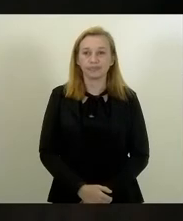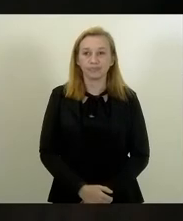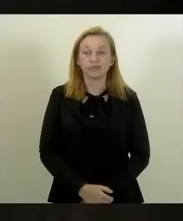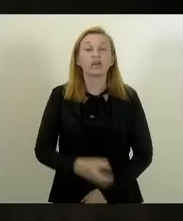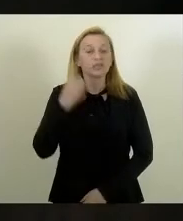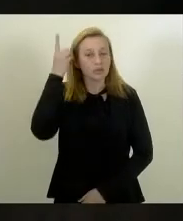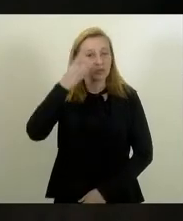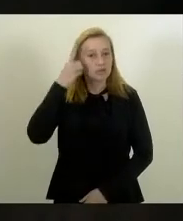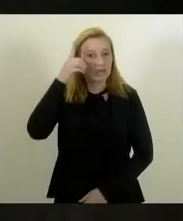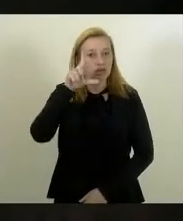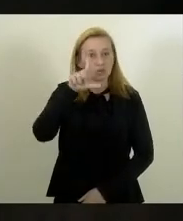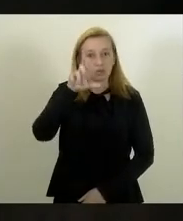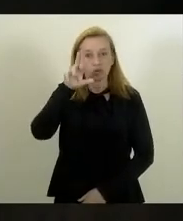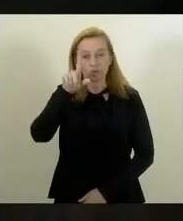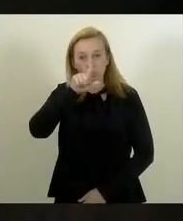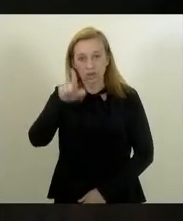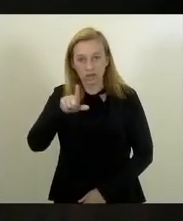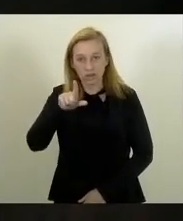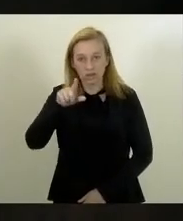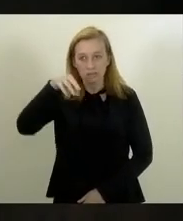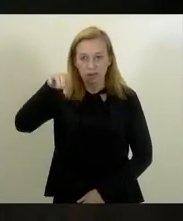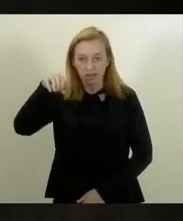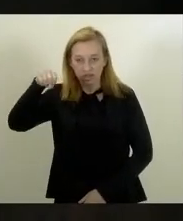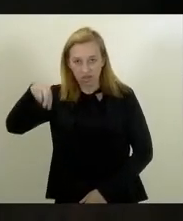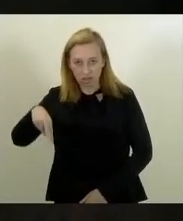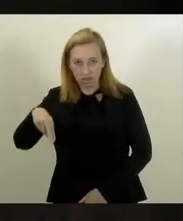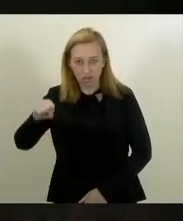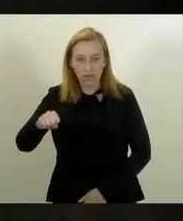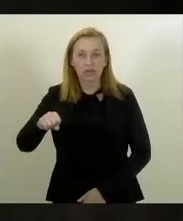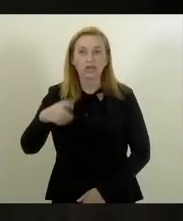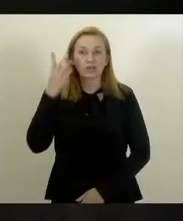Deputado Luiz Martins. Deputado Rodrigo Amorim.